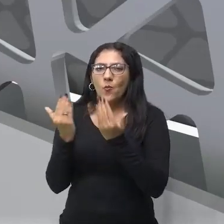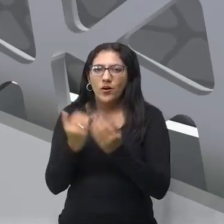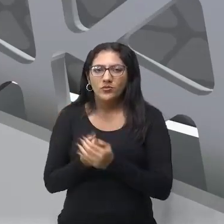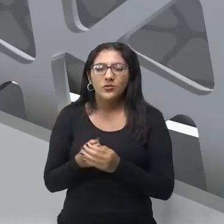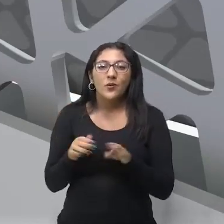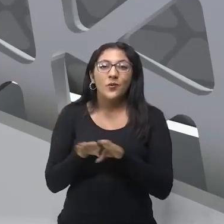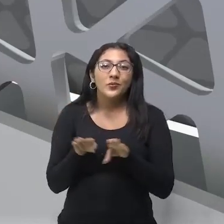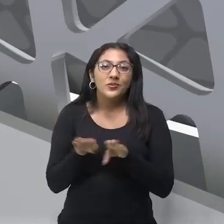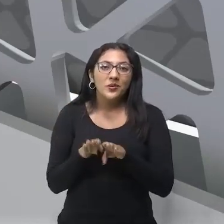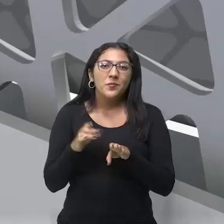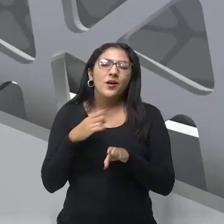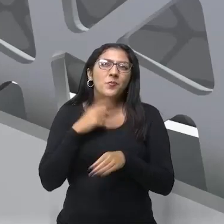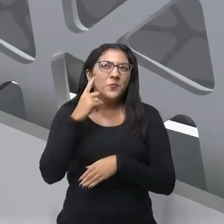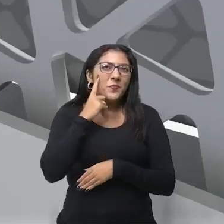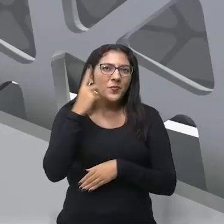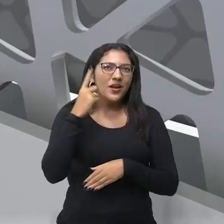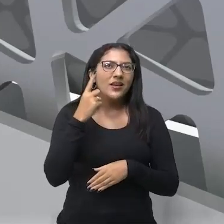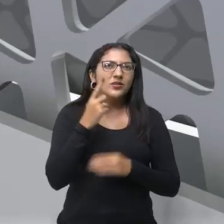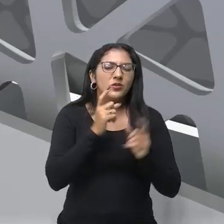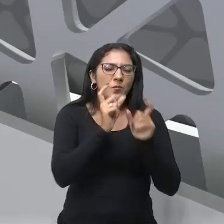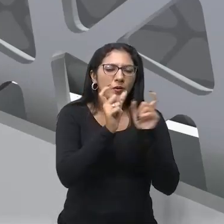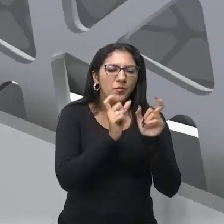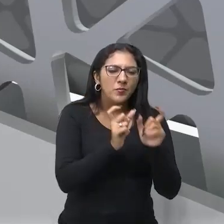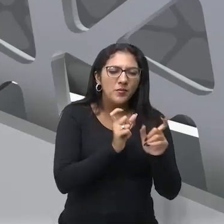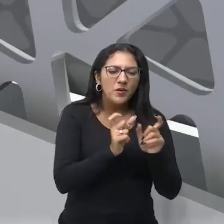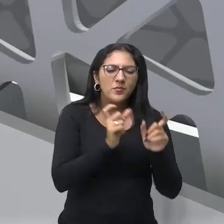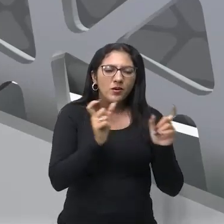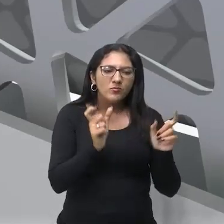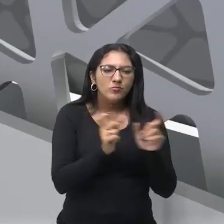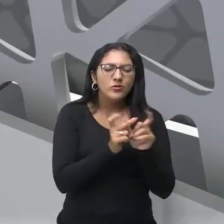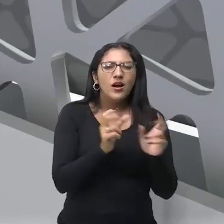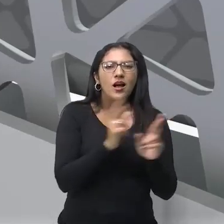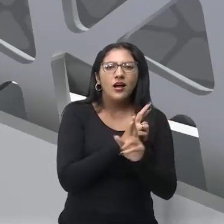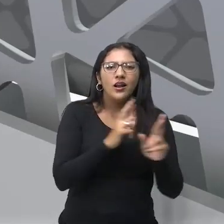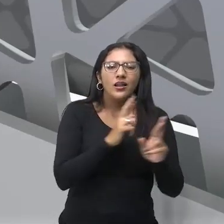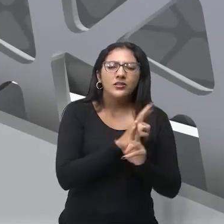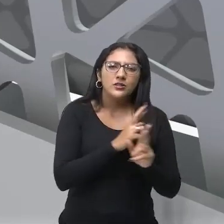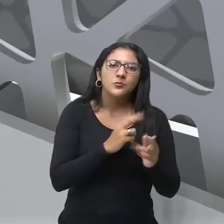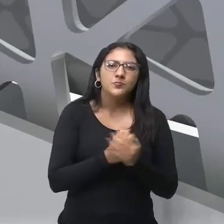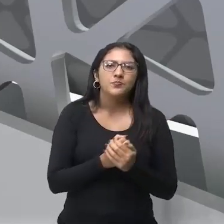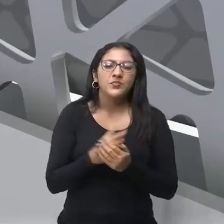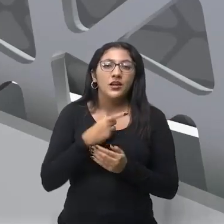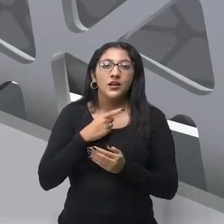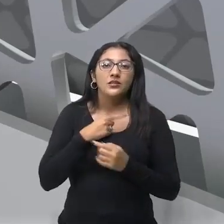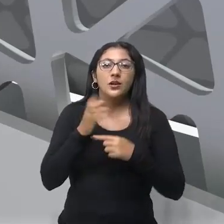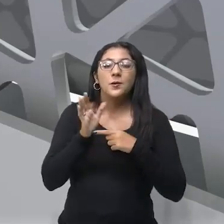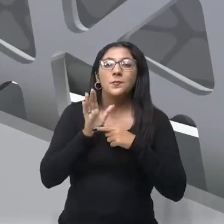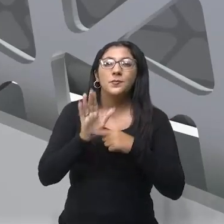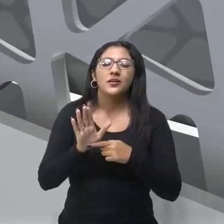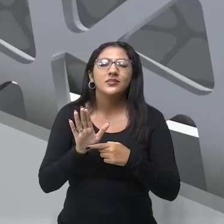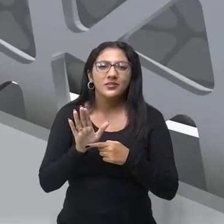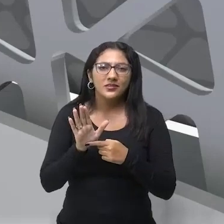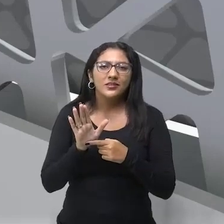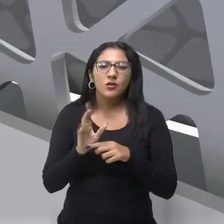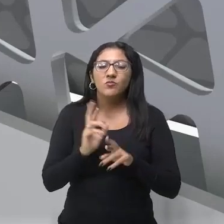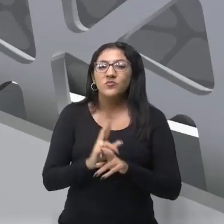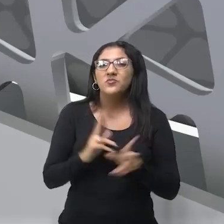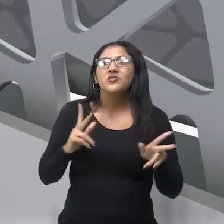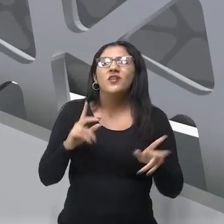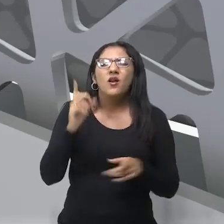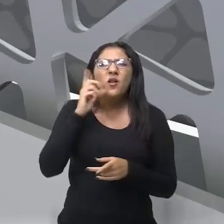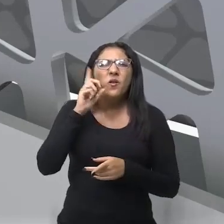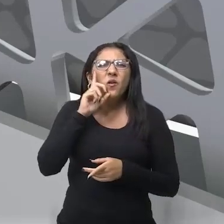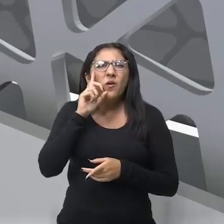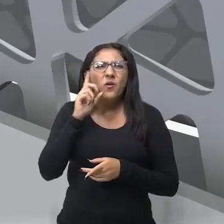uma comparação, é para isso que eu busco uma prosopopeia ou personificação, para que a minha expressão possa ir